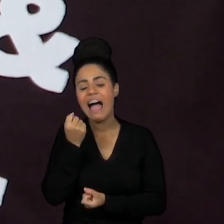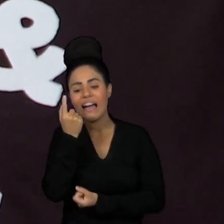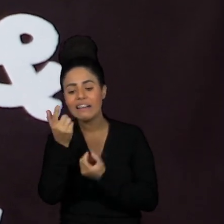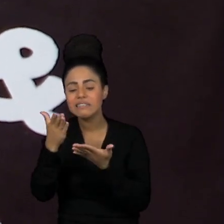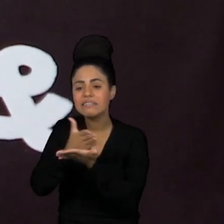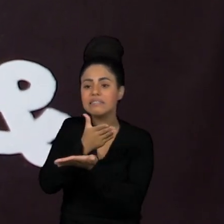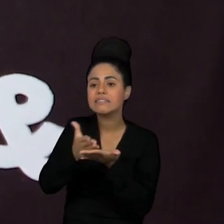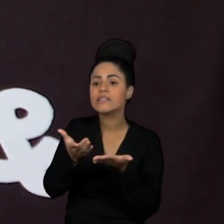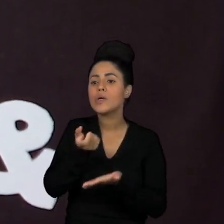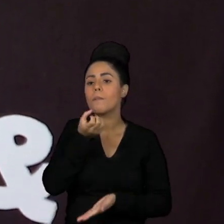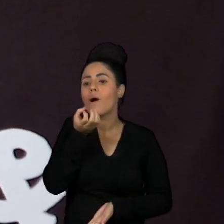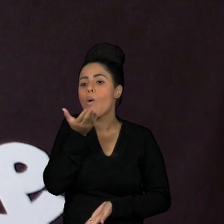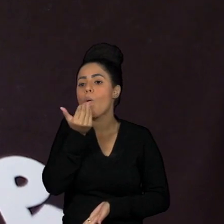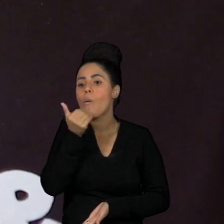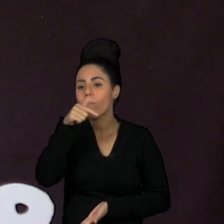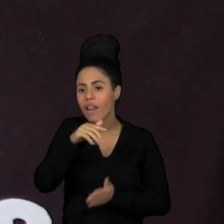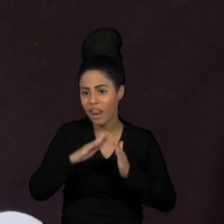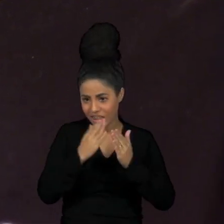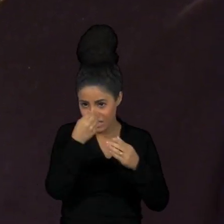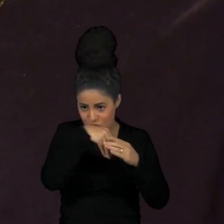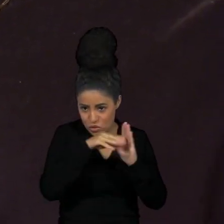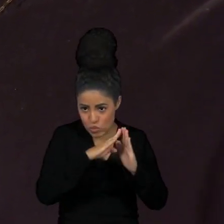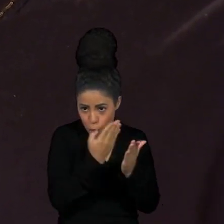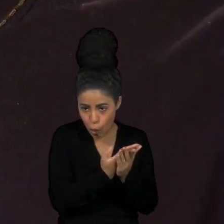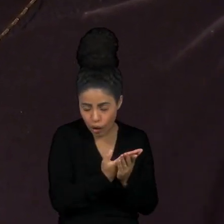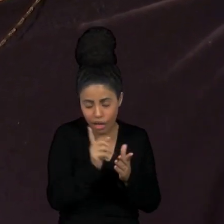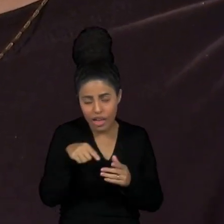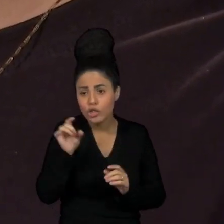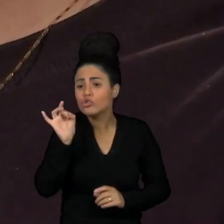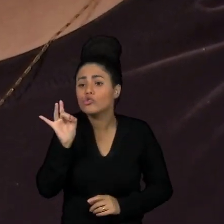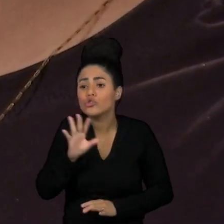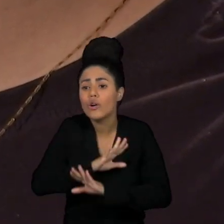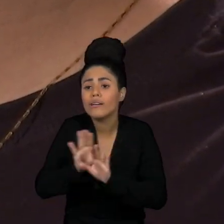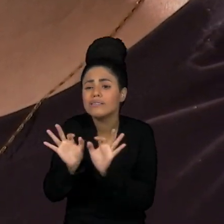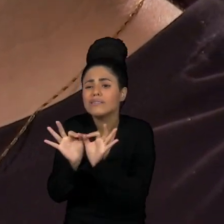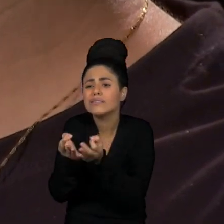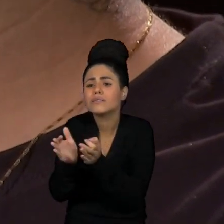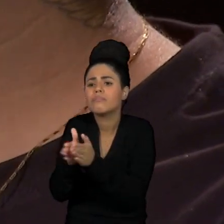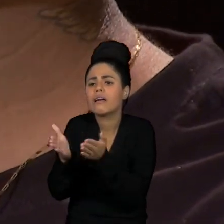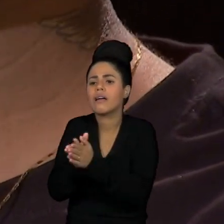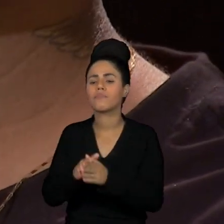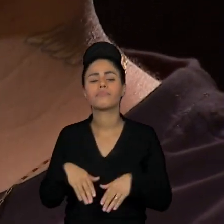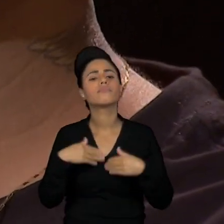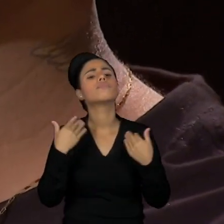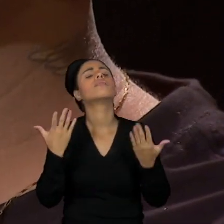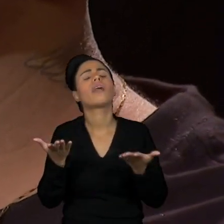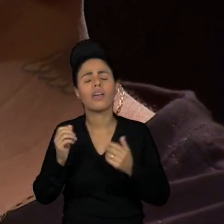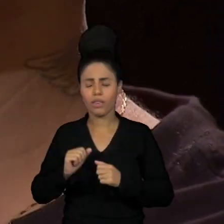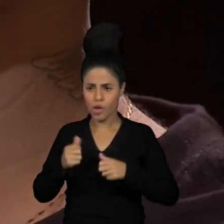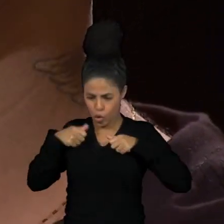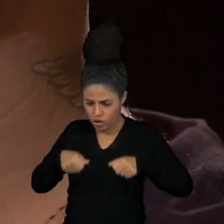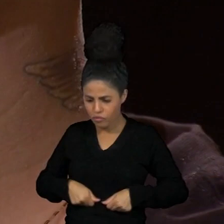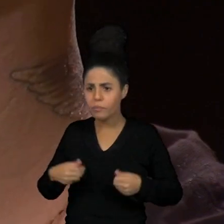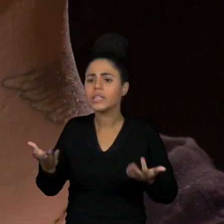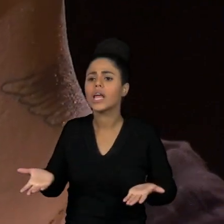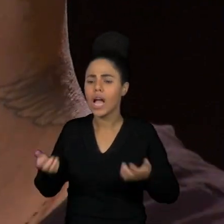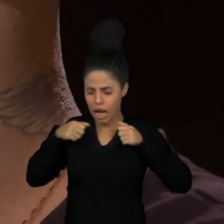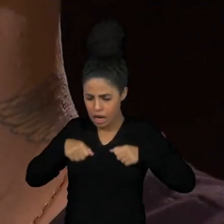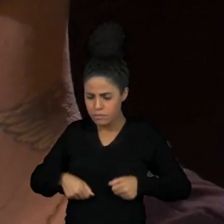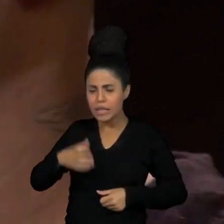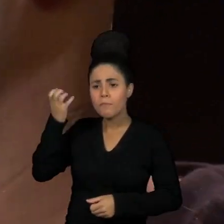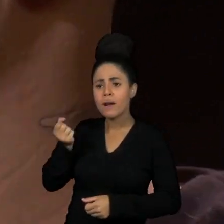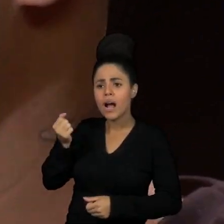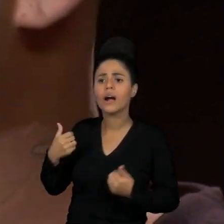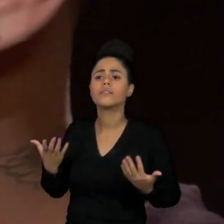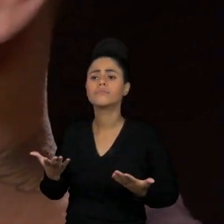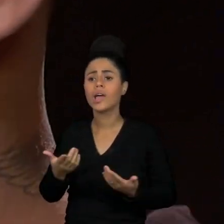comer na escola. E aí, pelo menos a professora sempre falava, pô, cadê o uniforme? Vende camiseta branca, mas